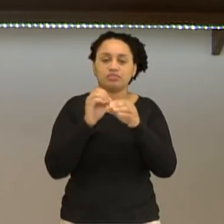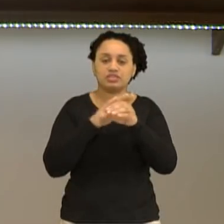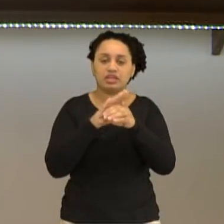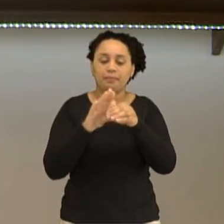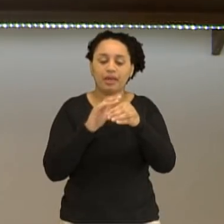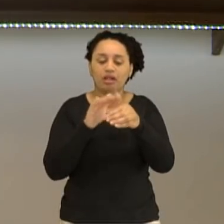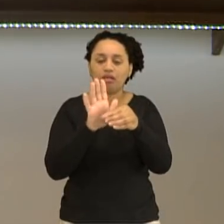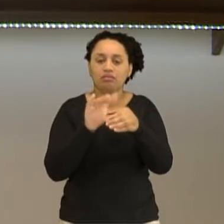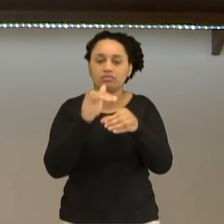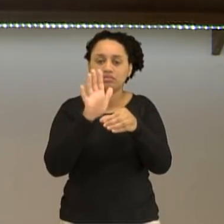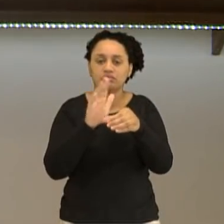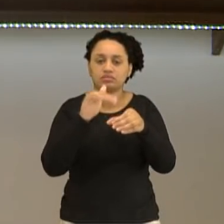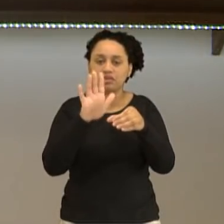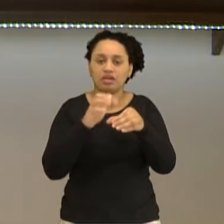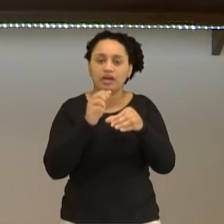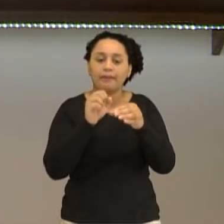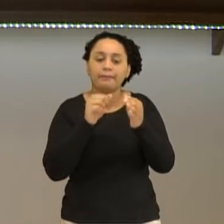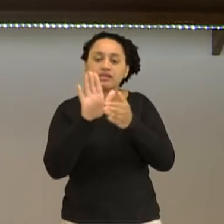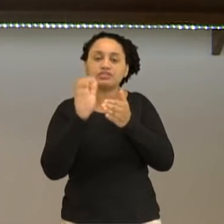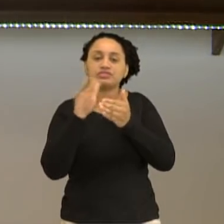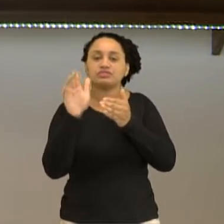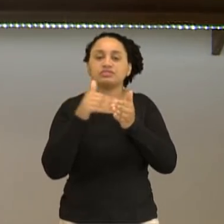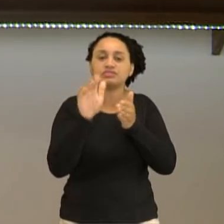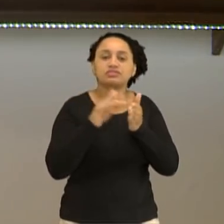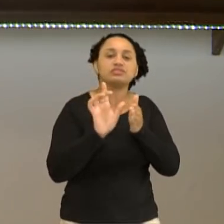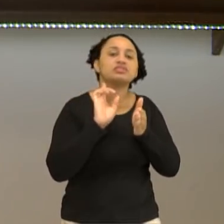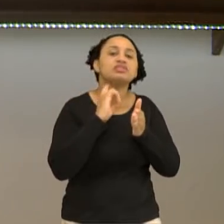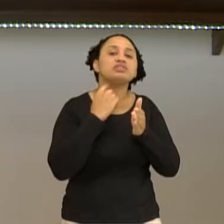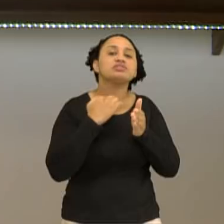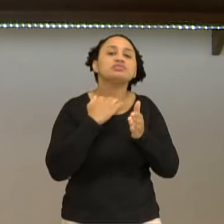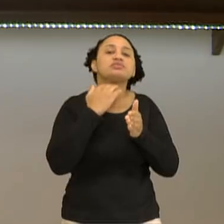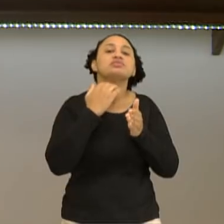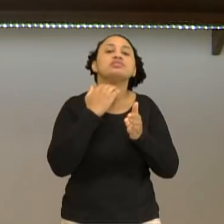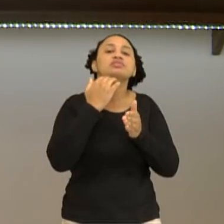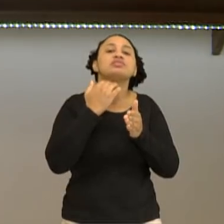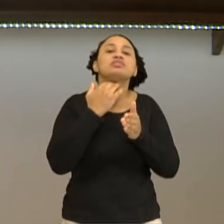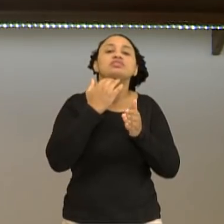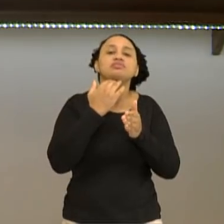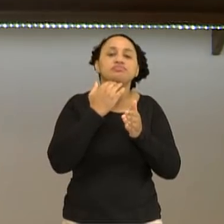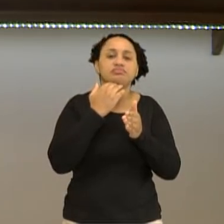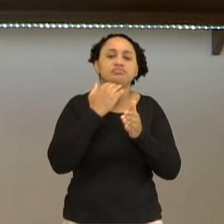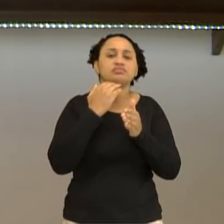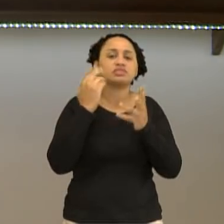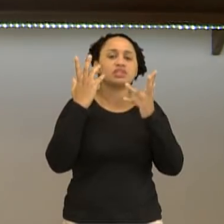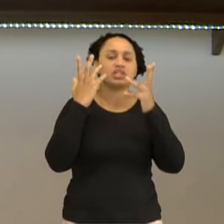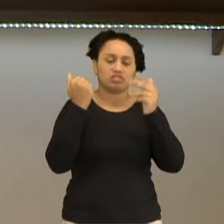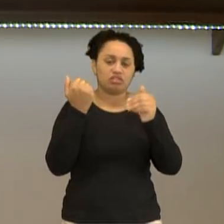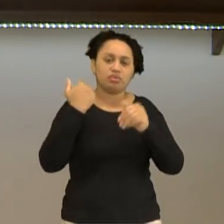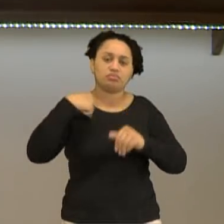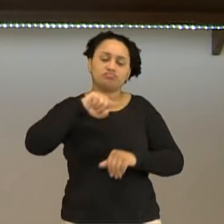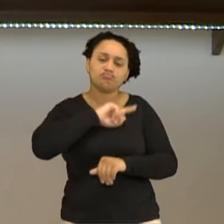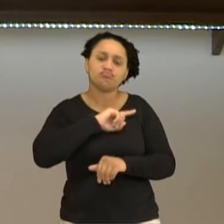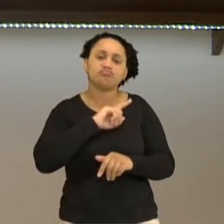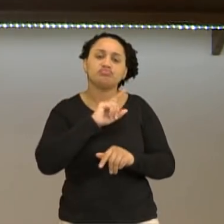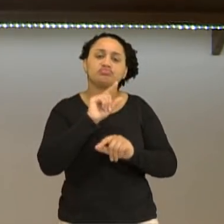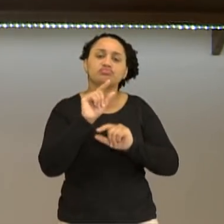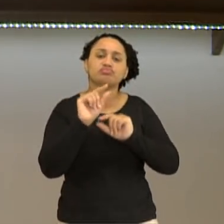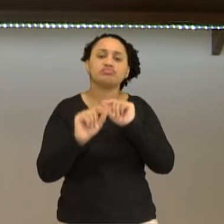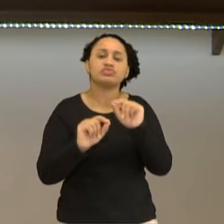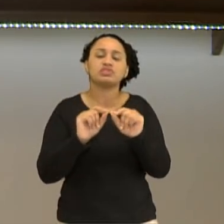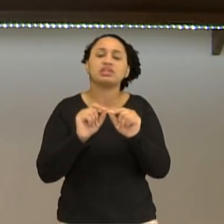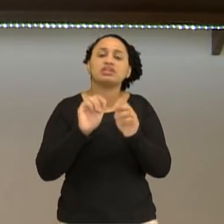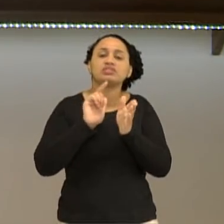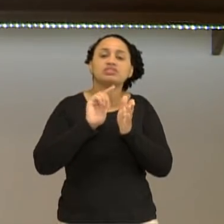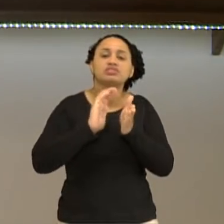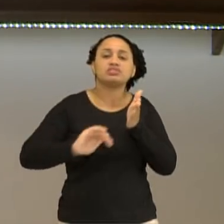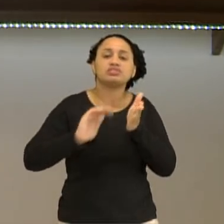para expelir essa sujeira lá para cima. Normalmente, a gente elimina